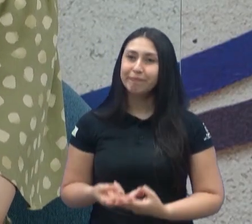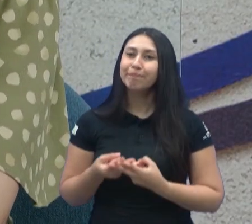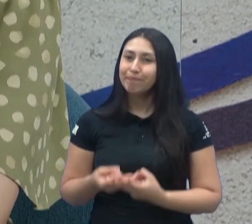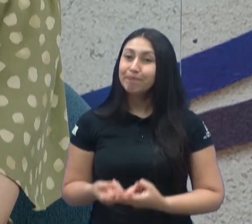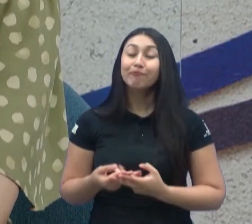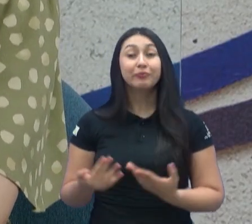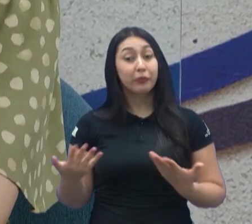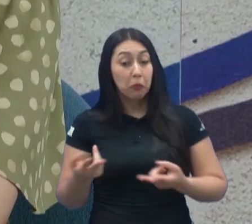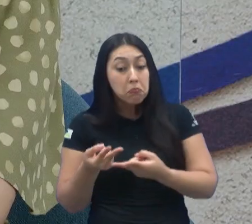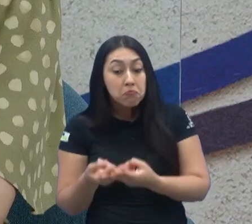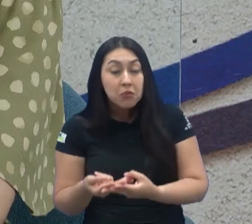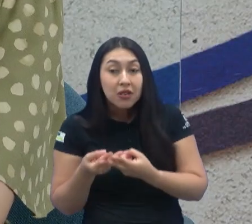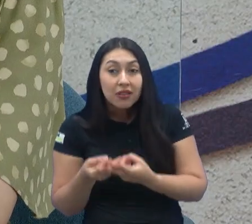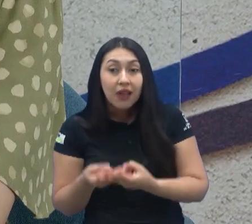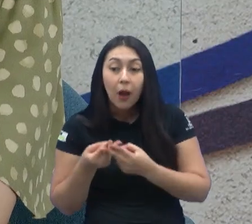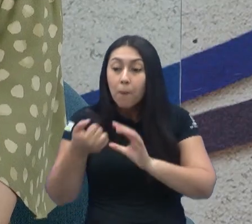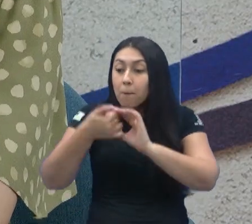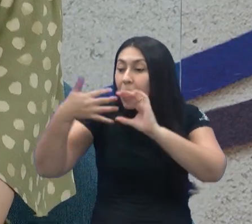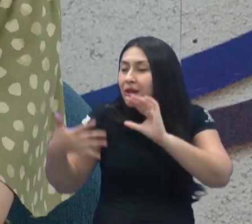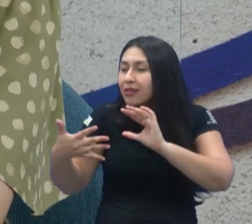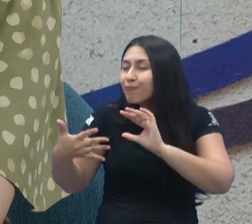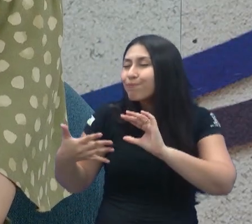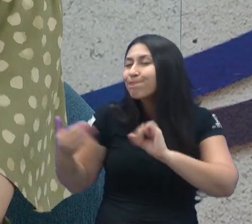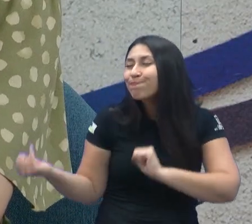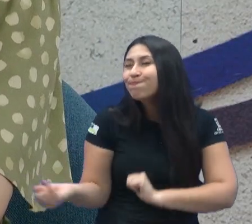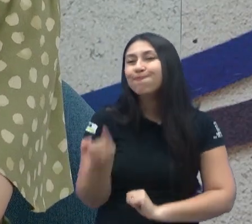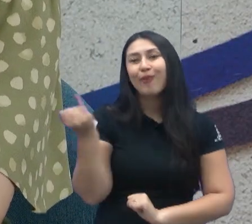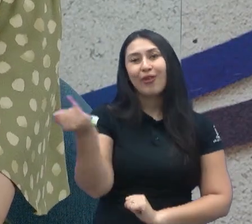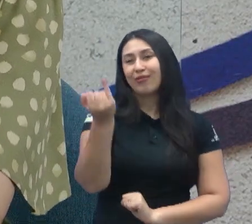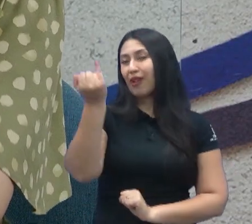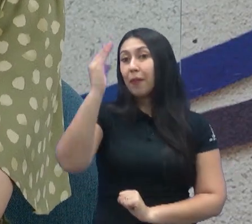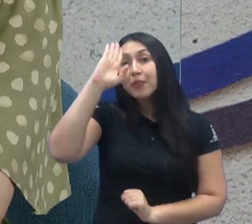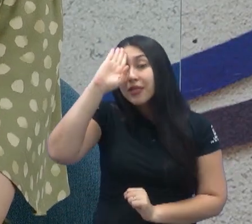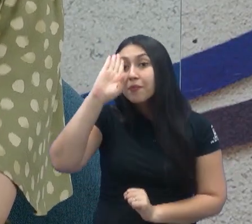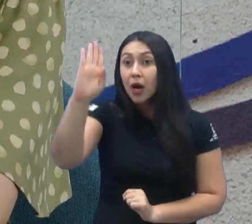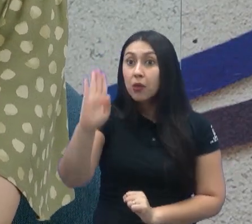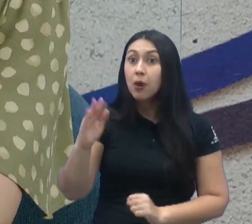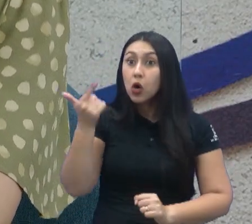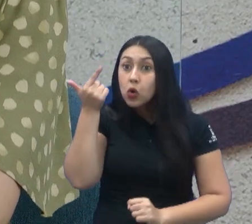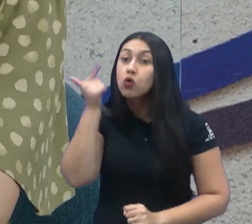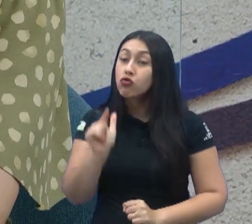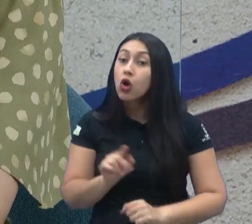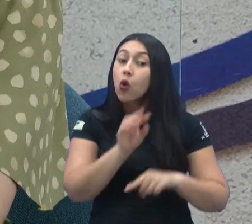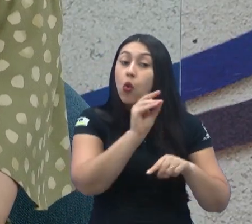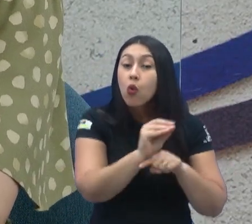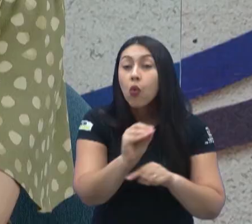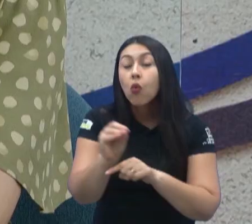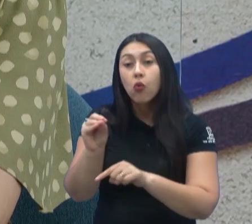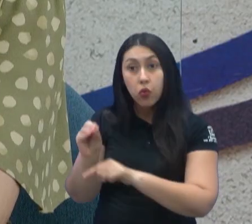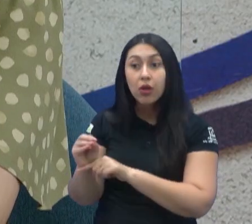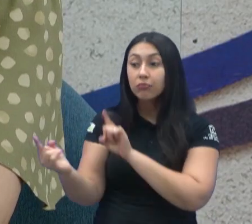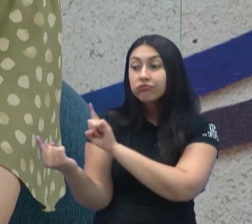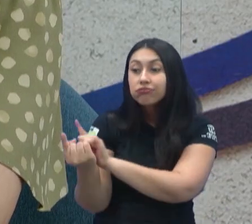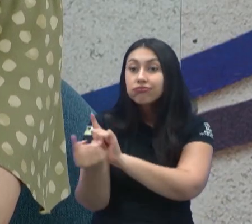paciência é, assim, uma característica fundamental para lidar com pessoas idosas,